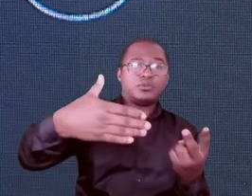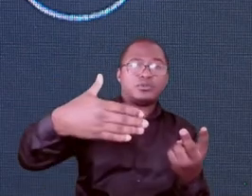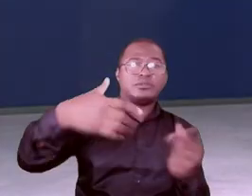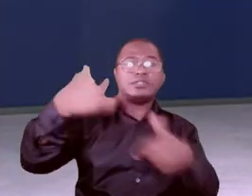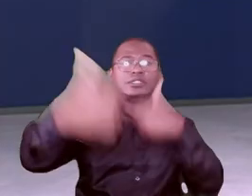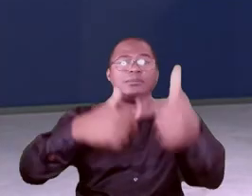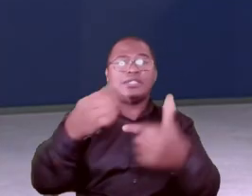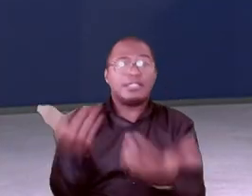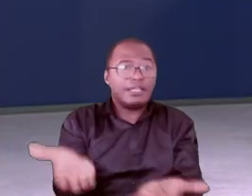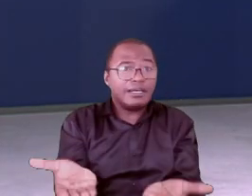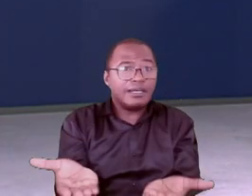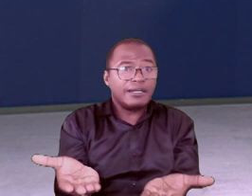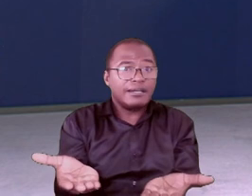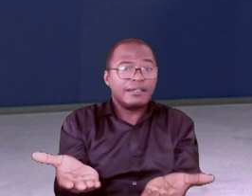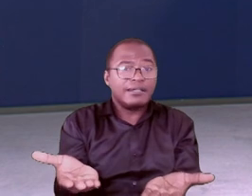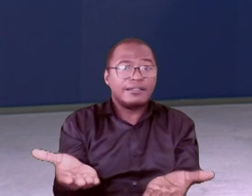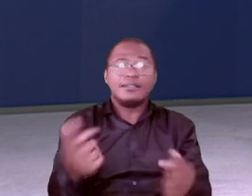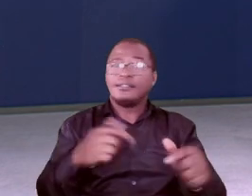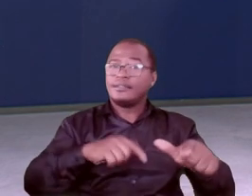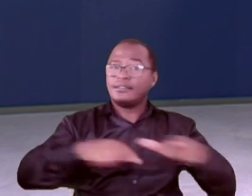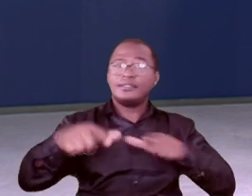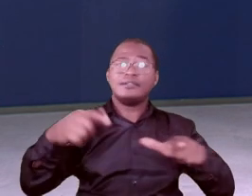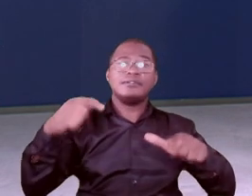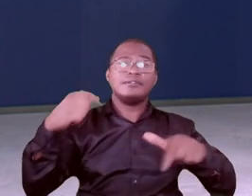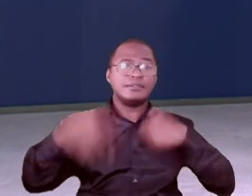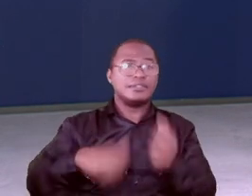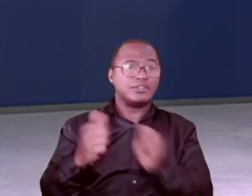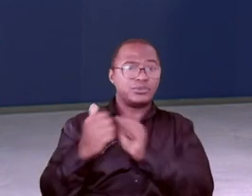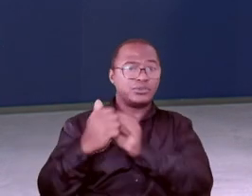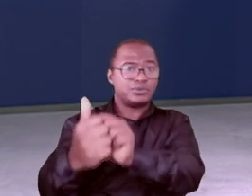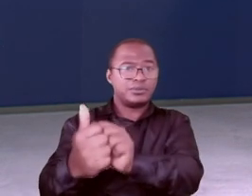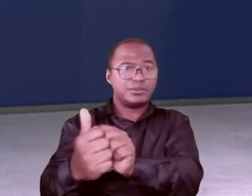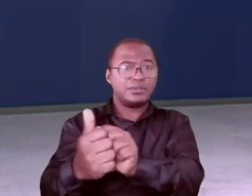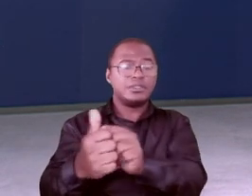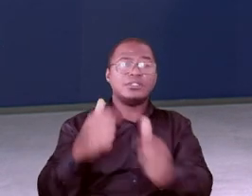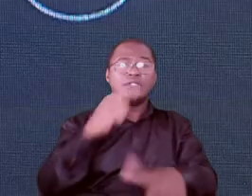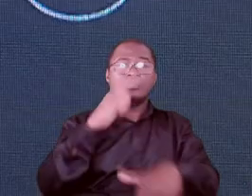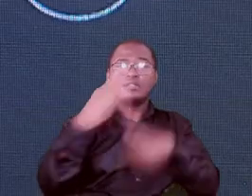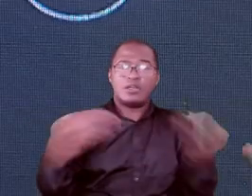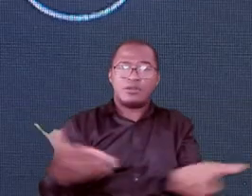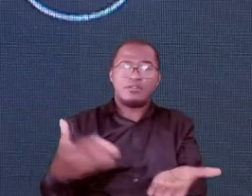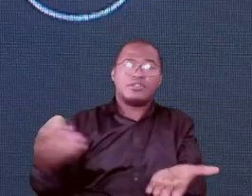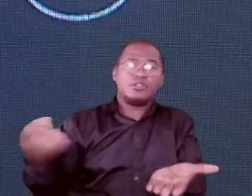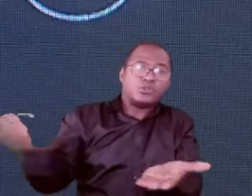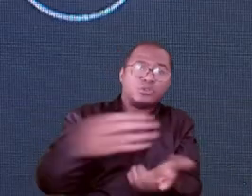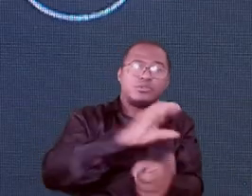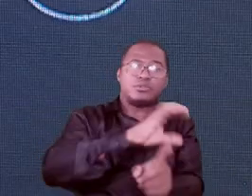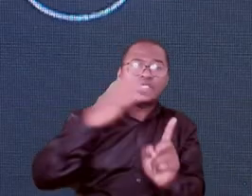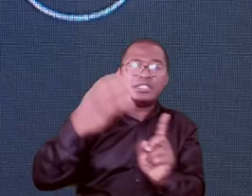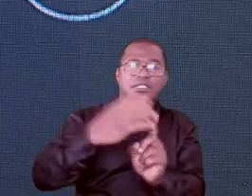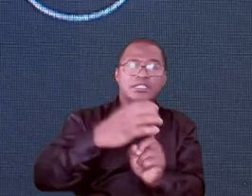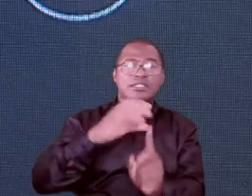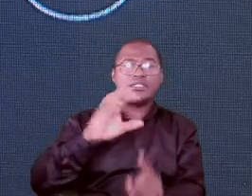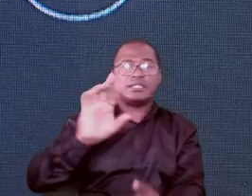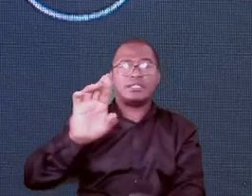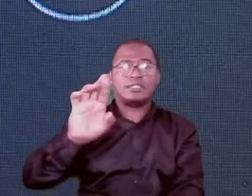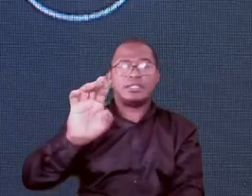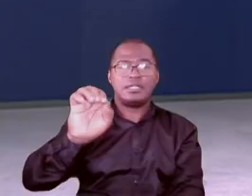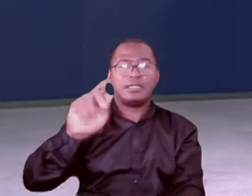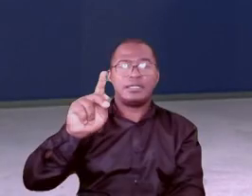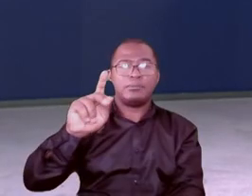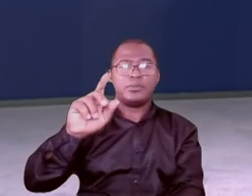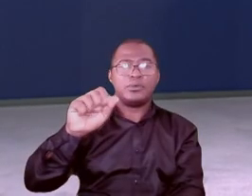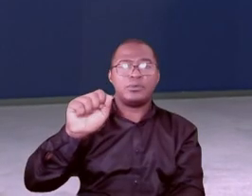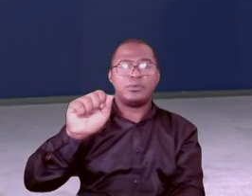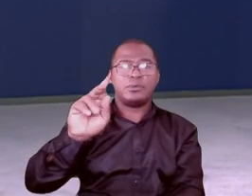a pouco a gente República Dominicana operação bem grande para um cliente Poxa foi uma celebração completa para